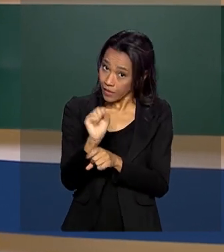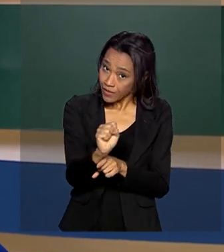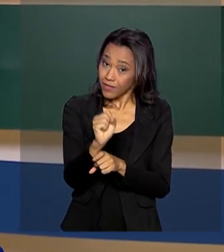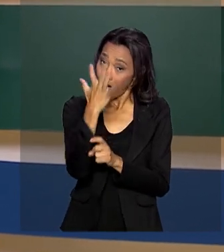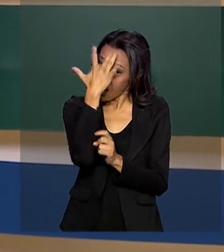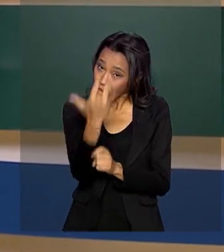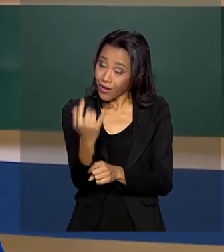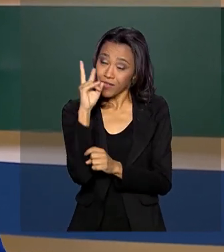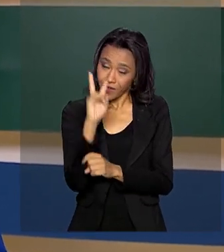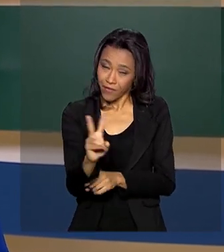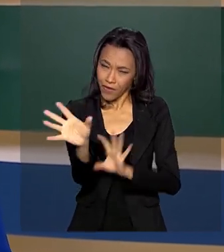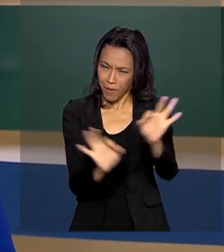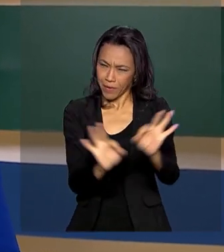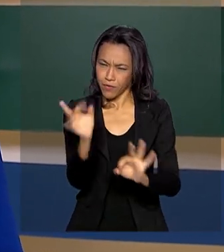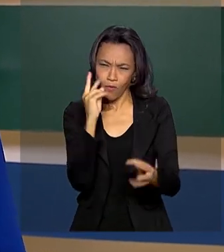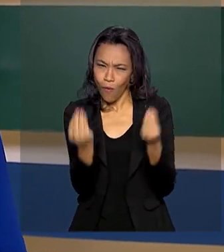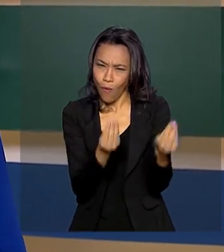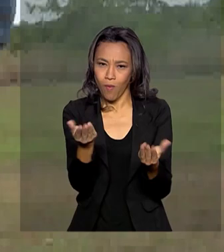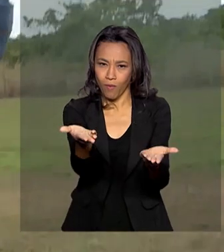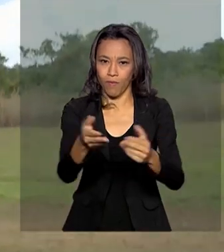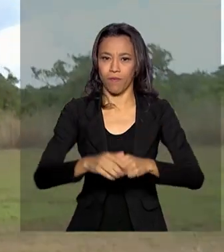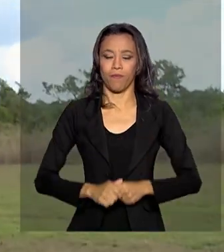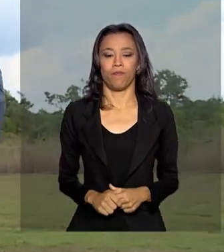Confira os preparativos para essa transmissão.